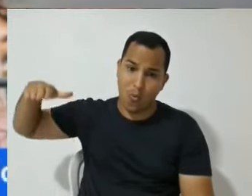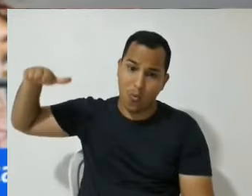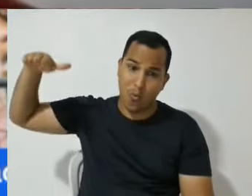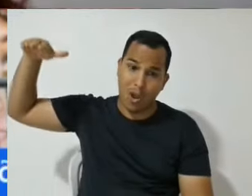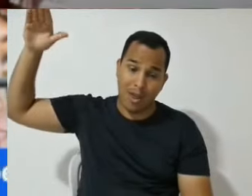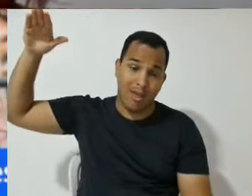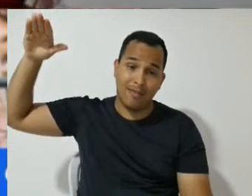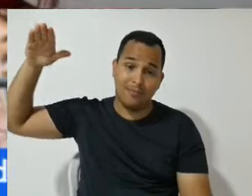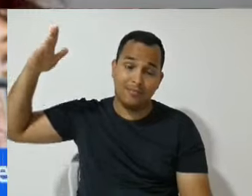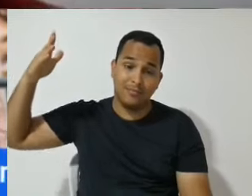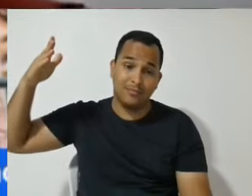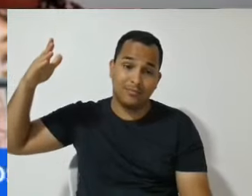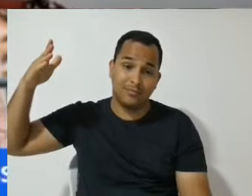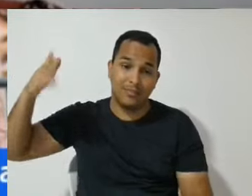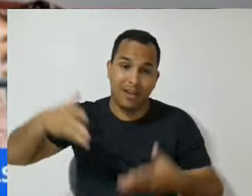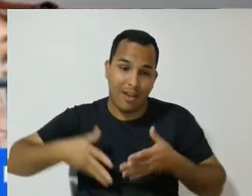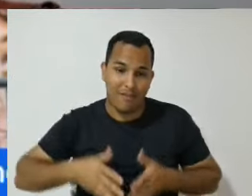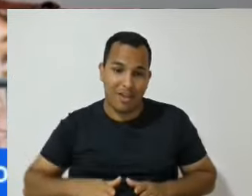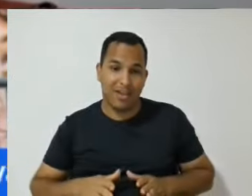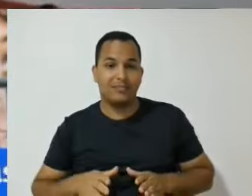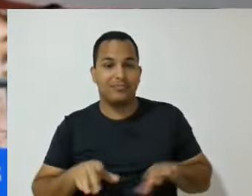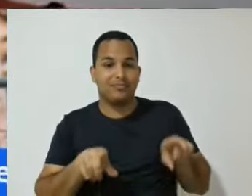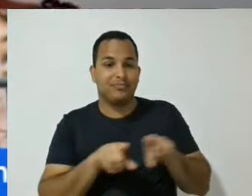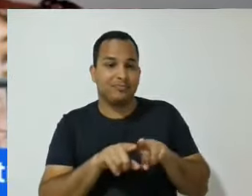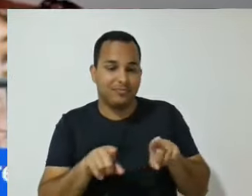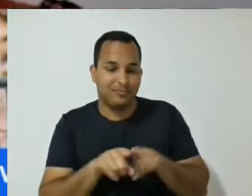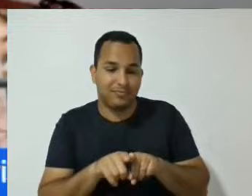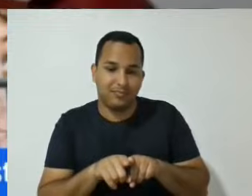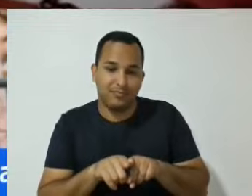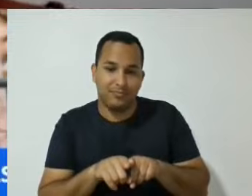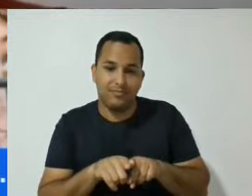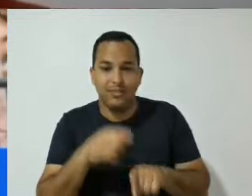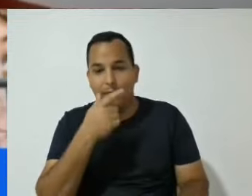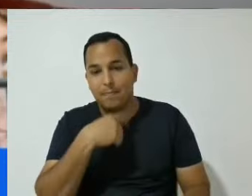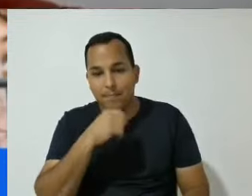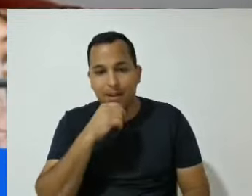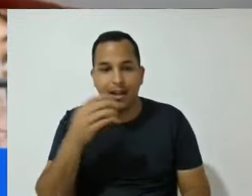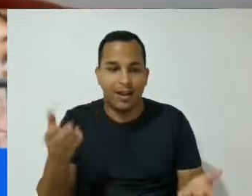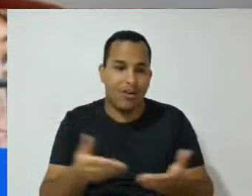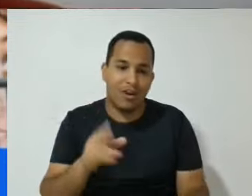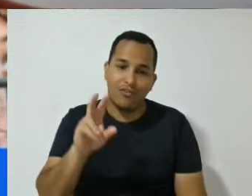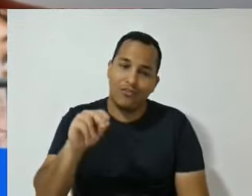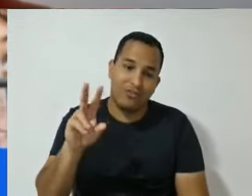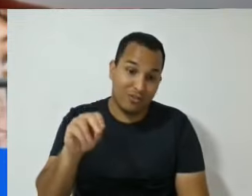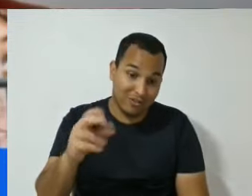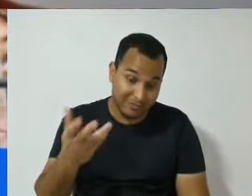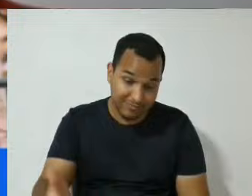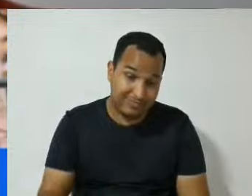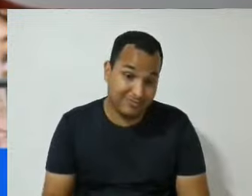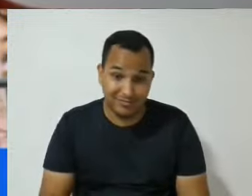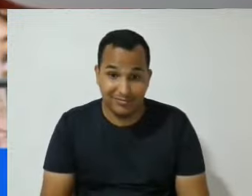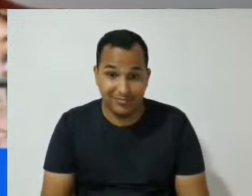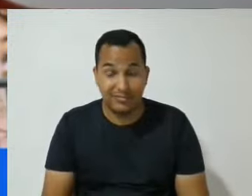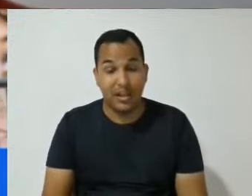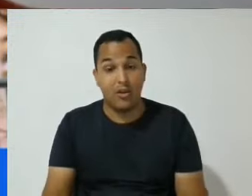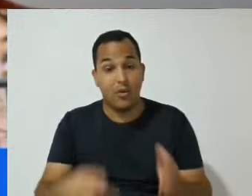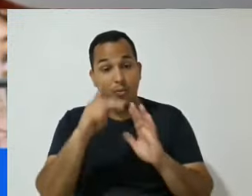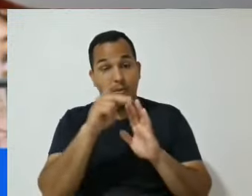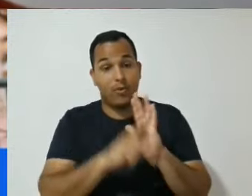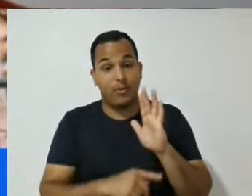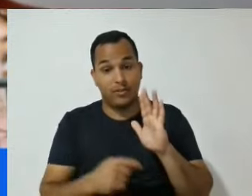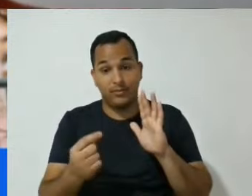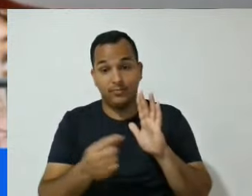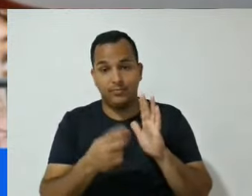dessas crianças e também os que eram os pais e agora são os avós. Então, os projetos, né, continuam,